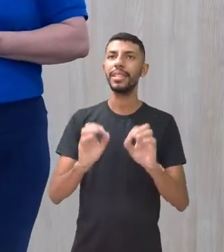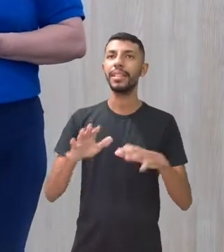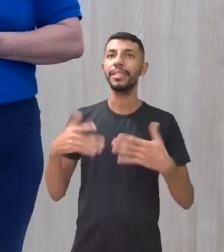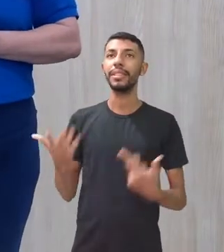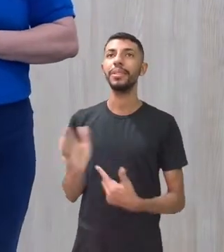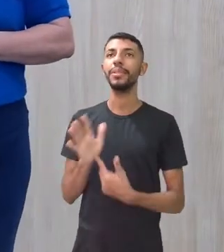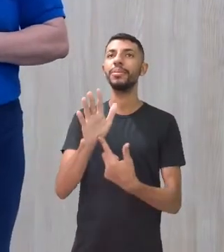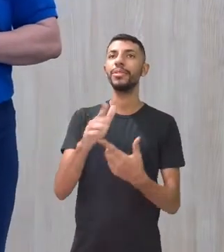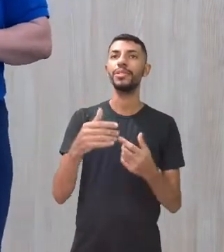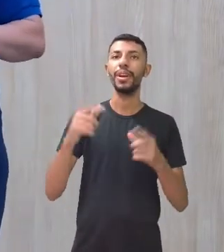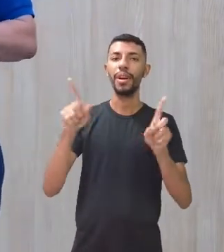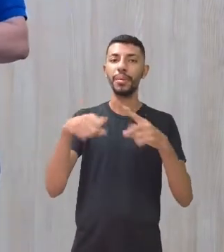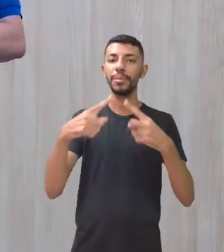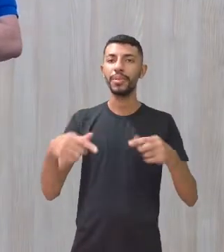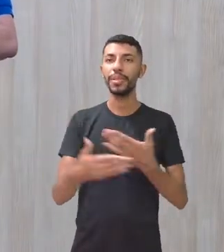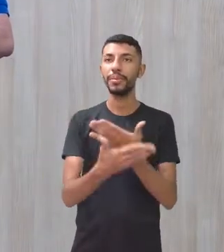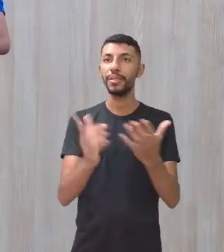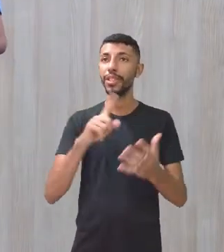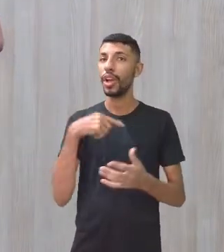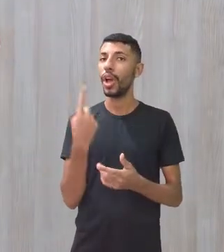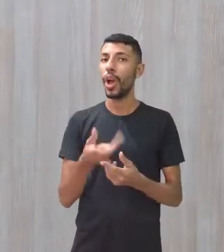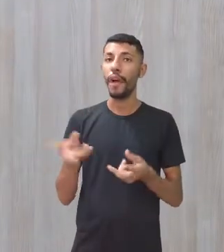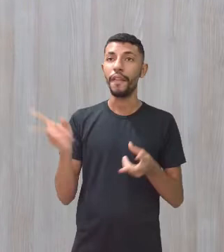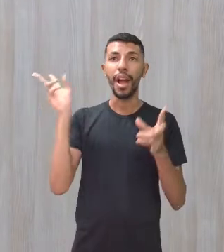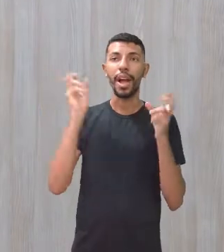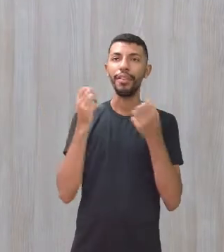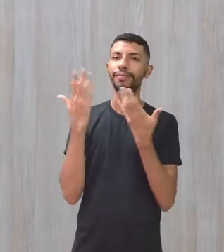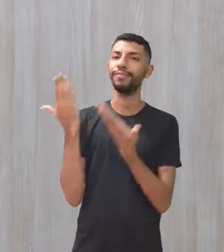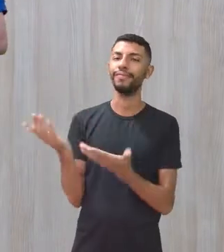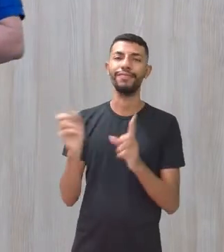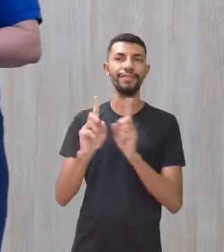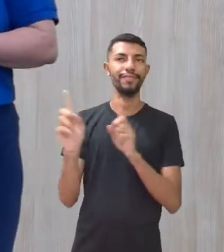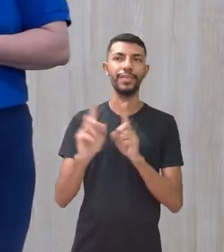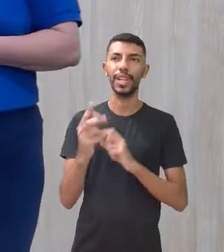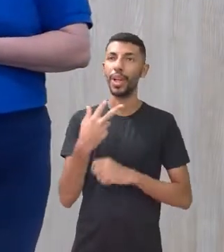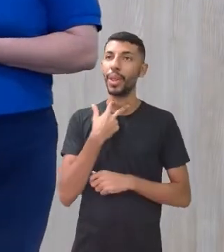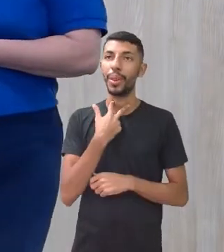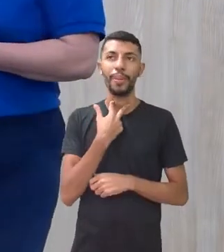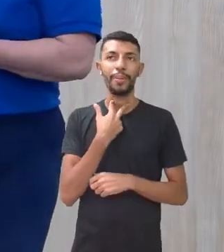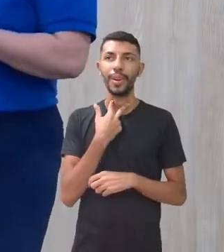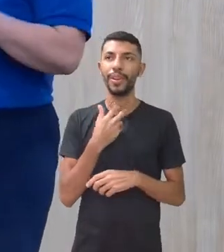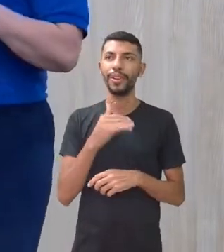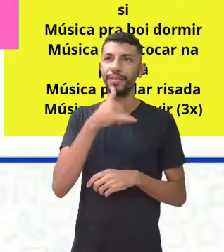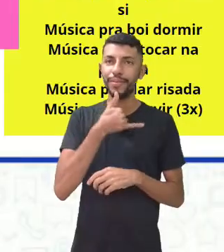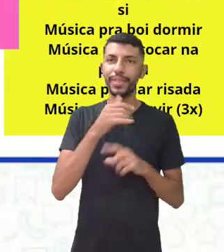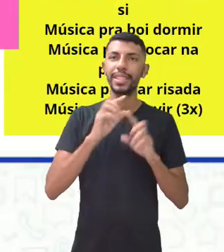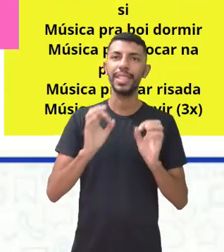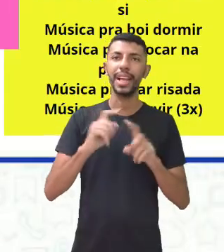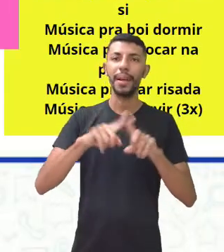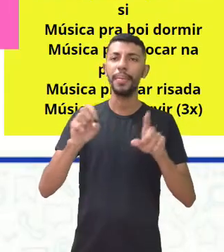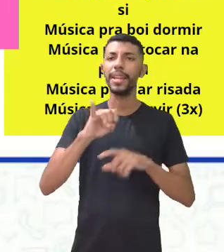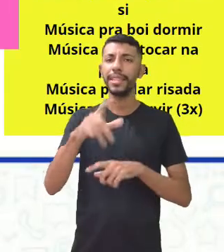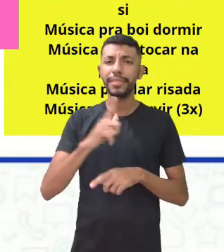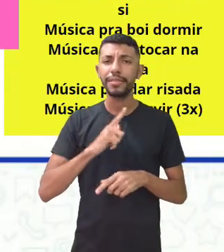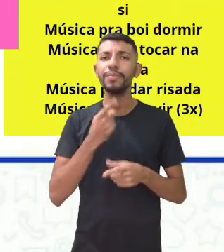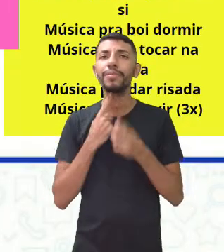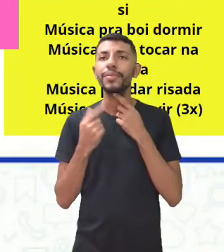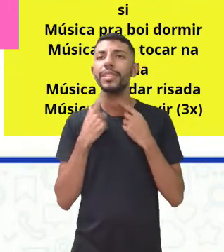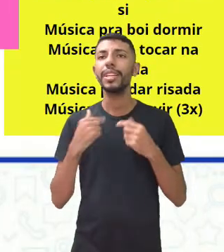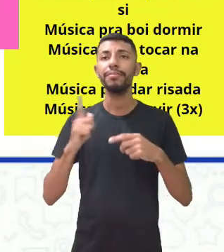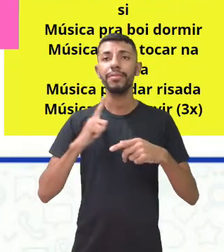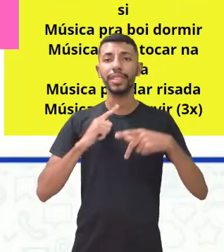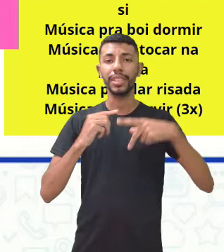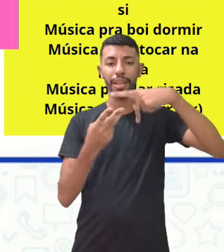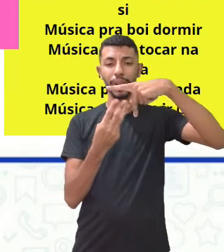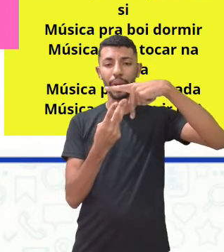música para vocês. A gente não vai ouvir essa. Infelizmente, a gente não pode ouvir. Mas quem quiser ouvir, eu coloquei ali